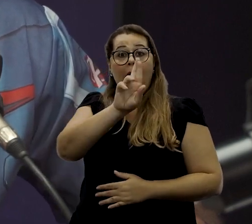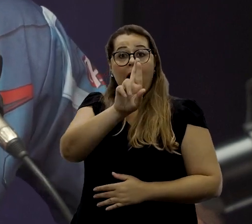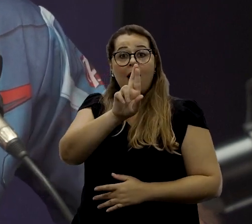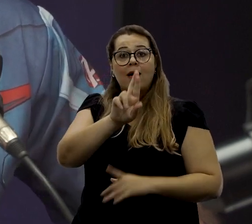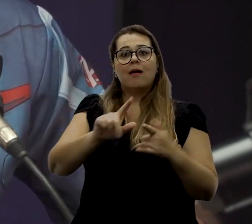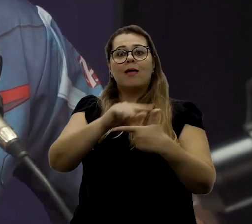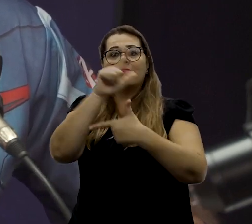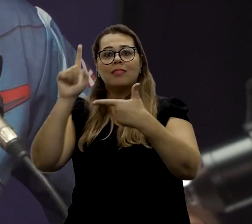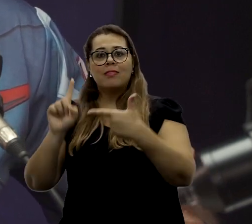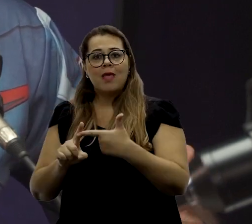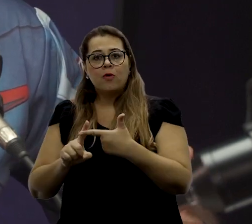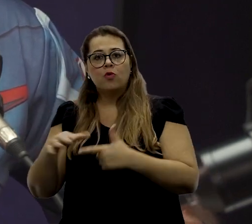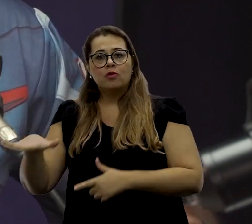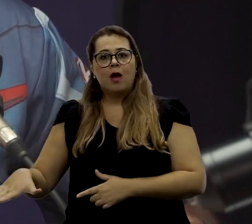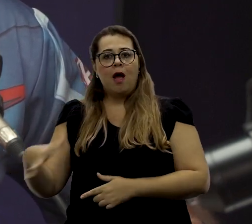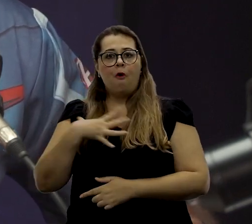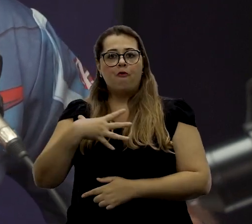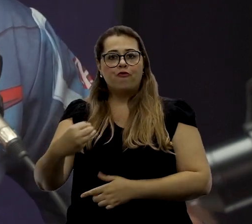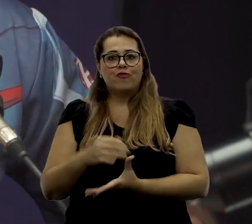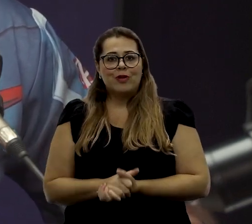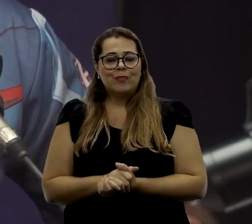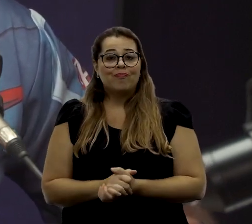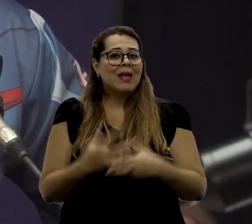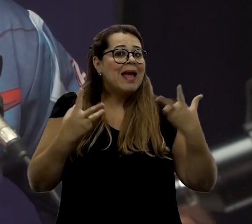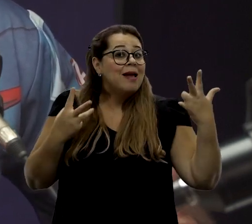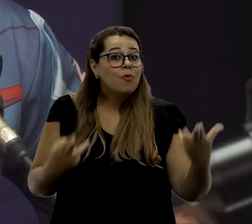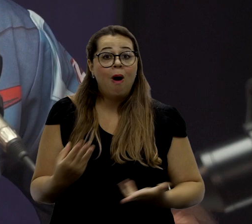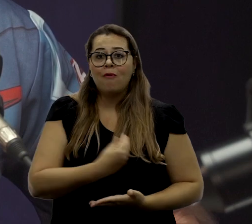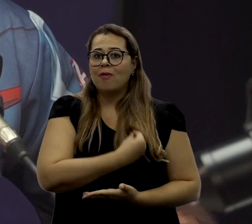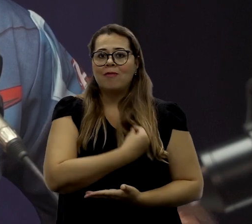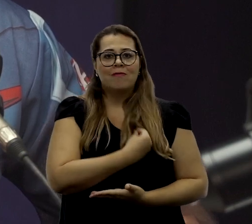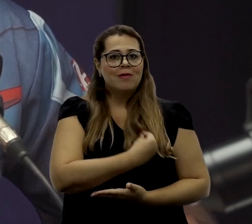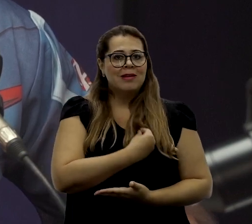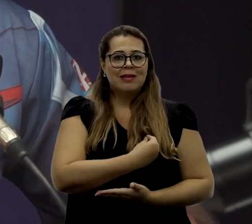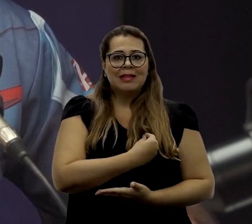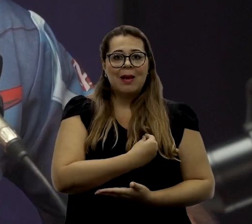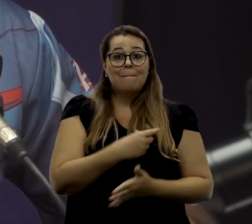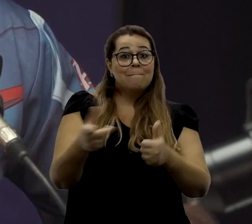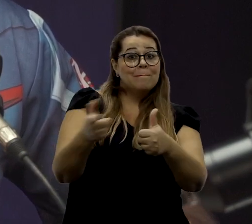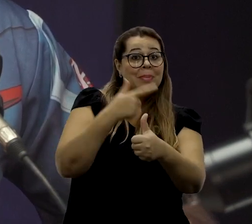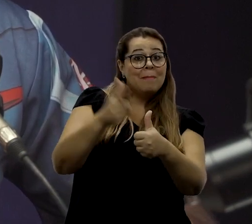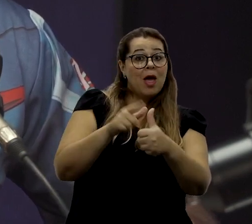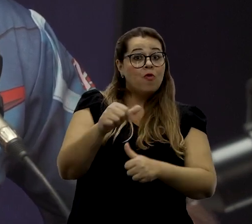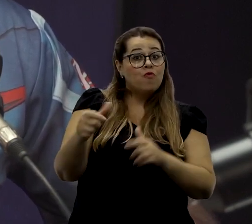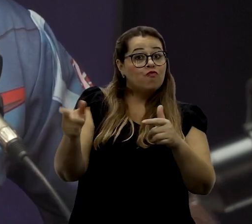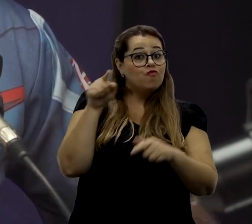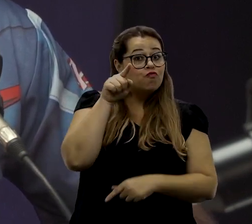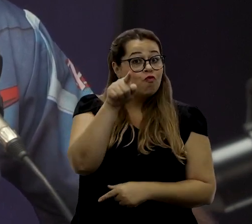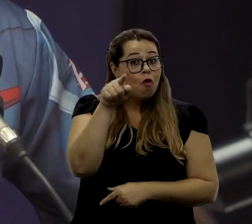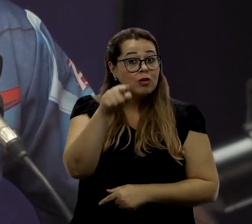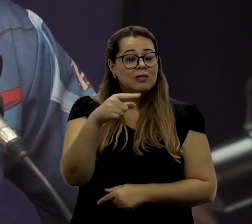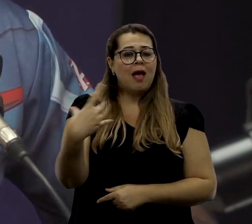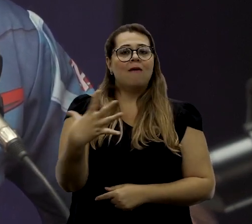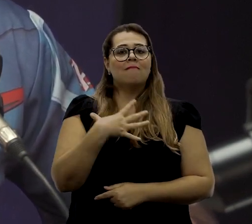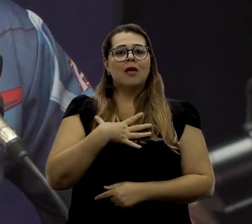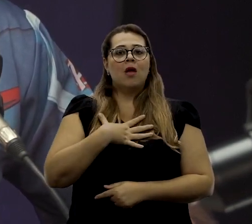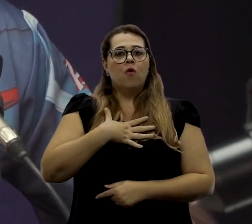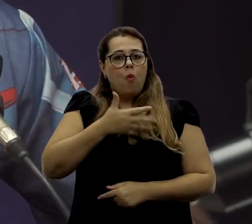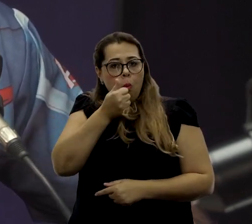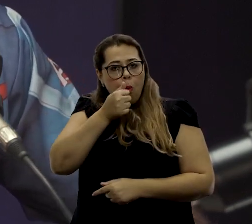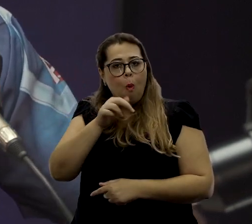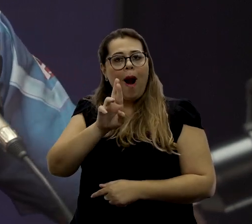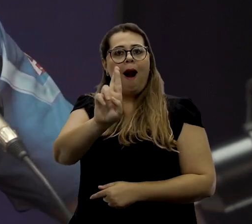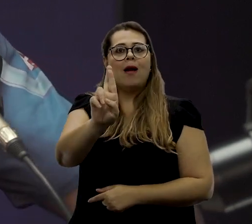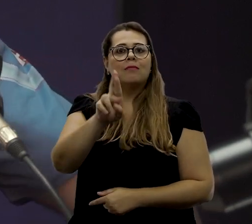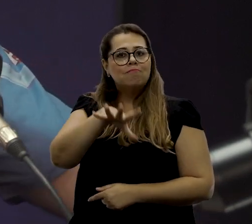de oxigênio em outra pessoa e esquece. E você também precisa respirar. E o mês de janeiro branco é para isso. Para falar para você que você precisa cuidar da sua saúde